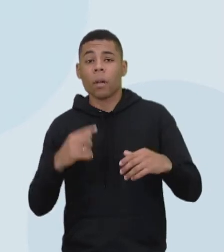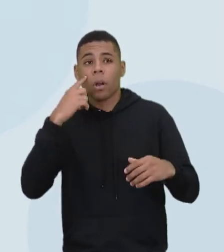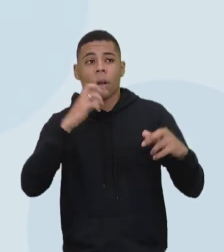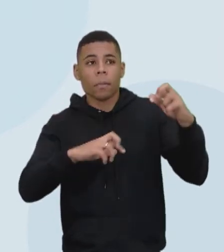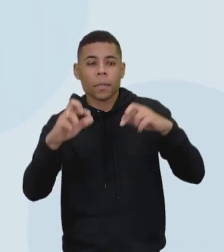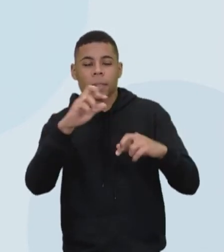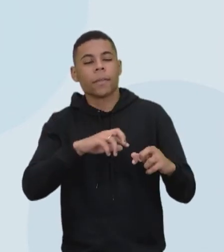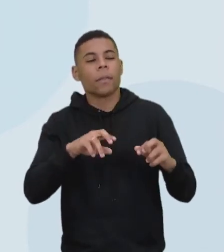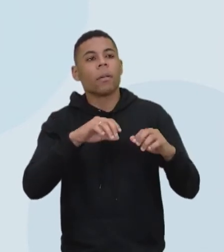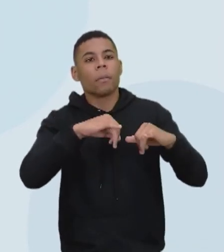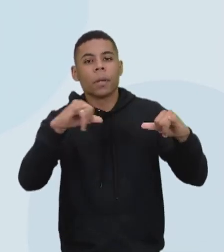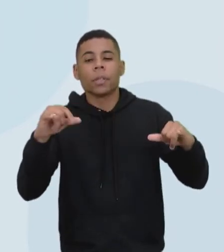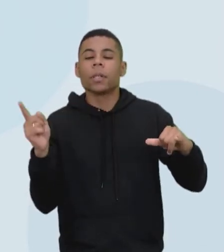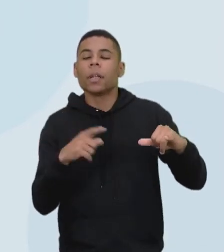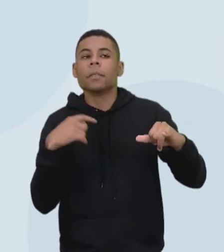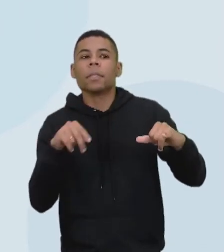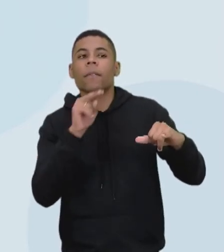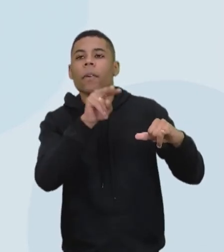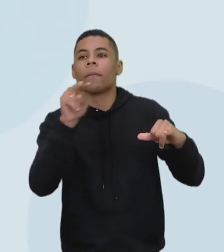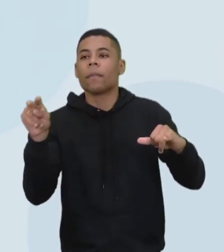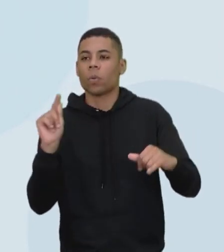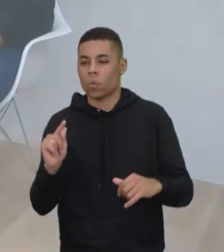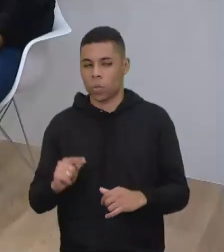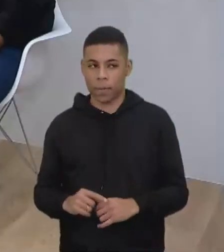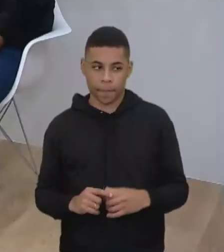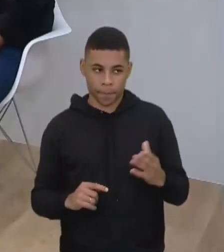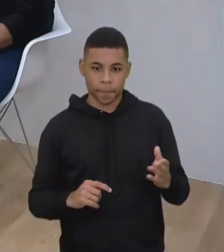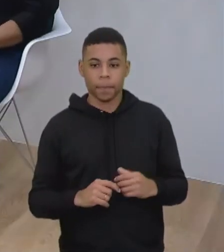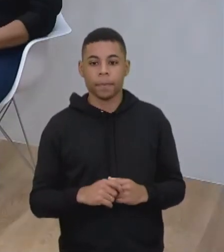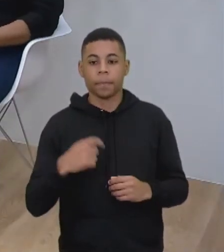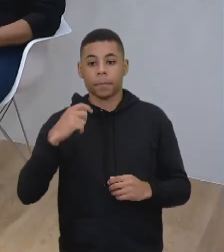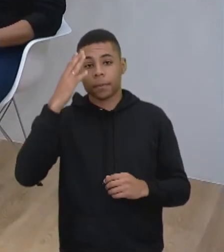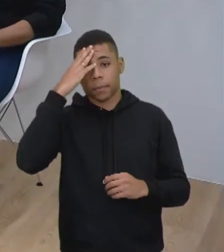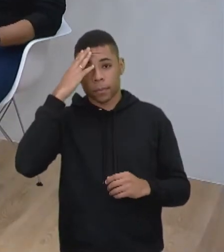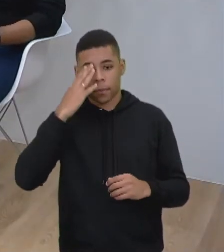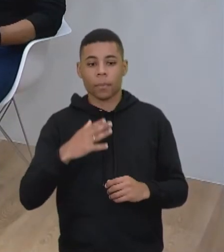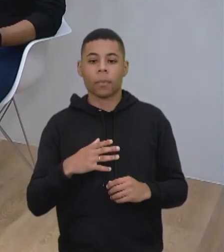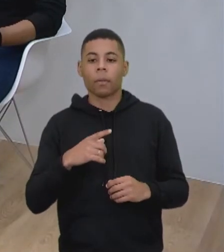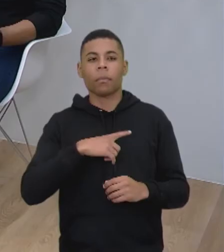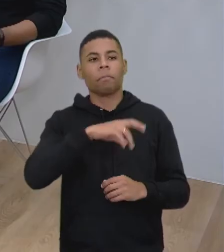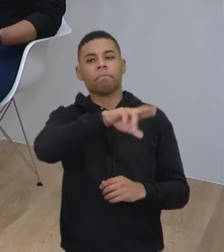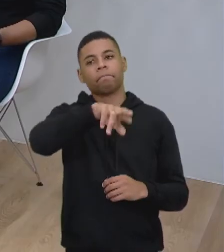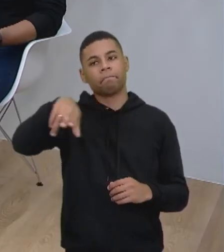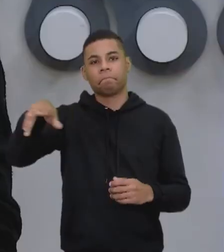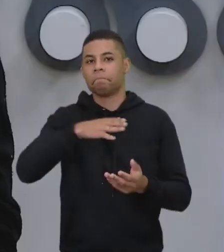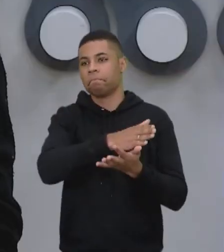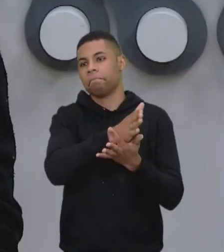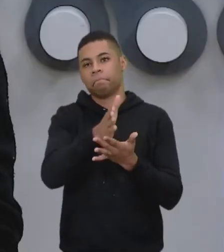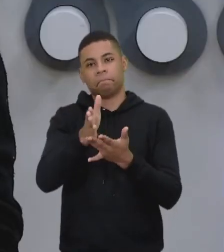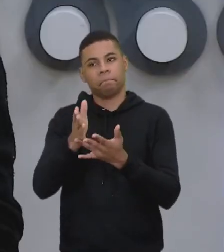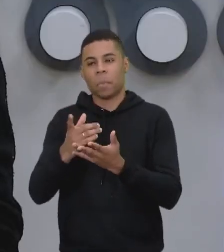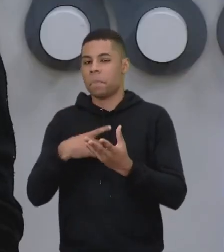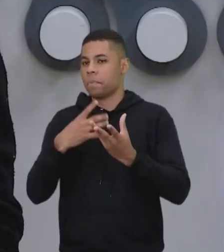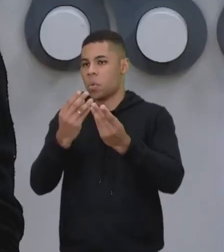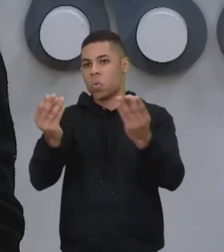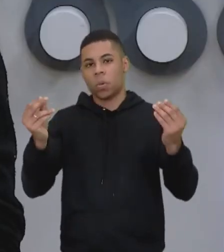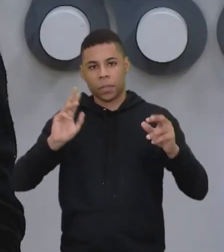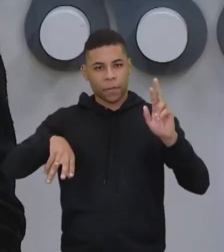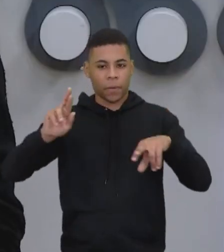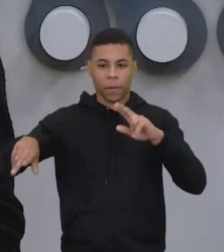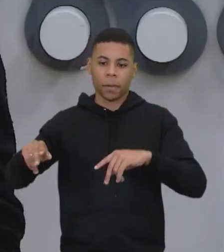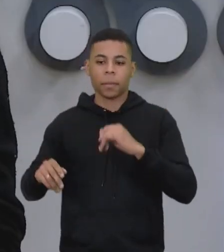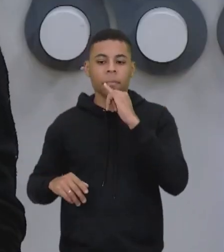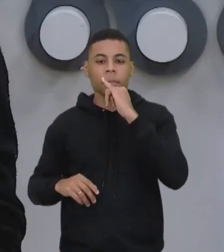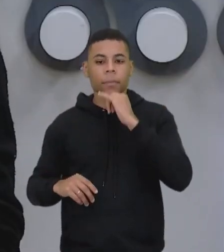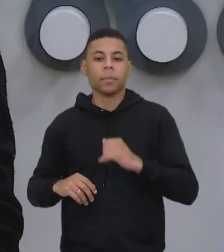mídias. O que eles devem observar? Eles devem observar a diversidade de possibilidades de veículos, né? Então,